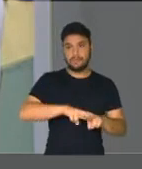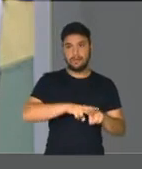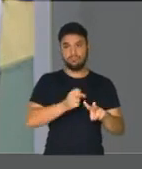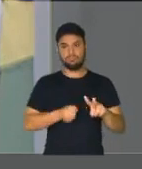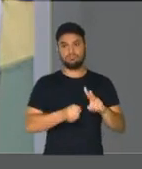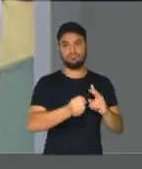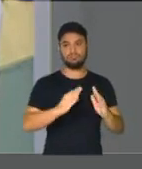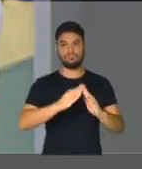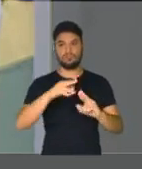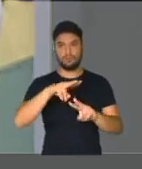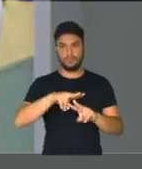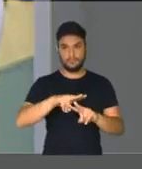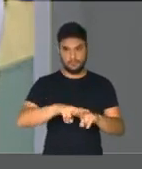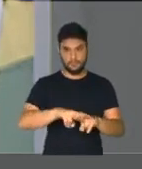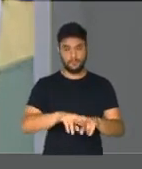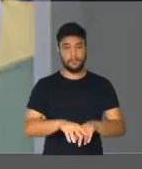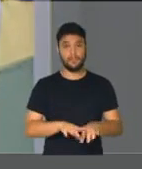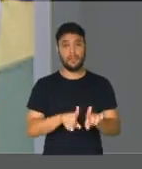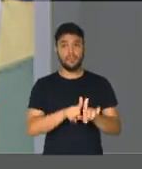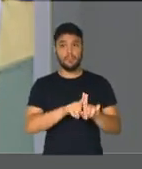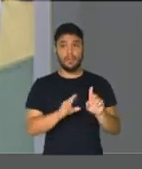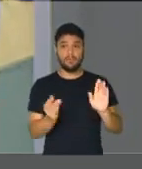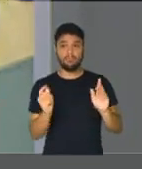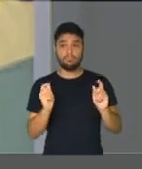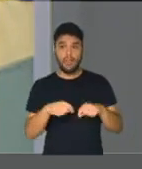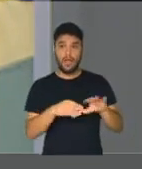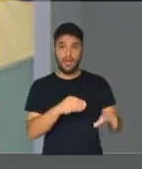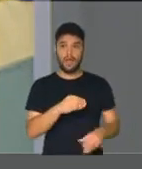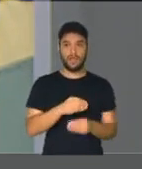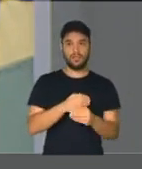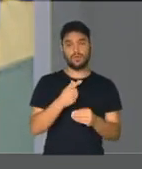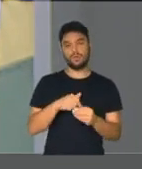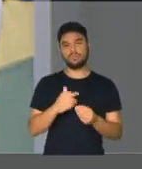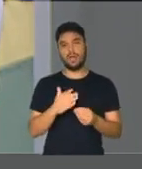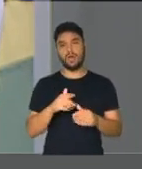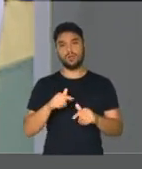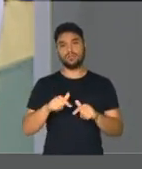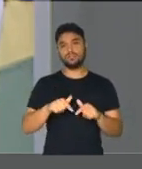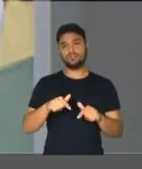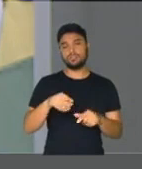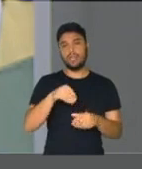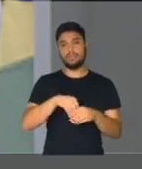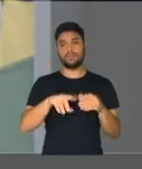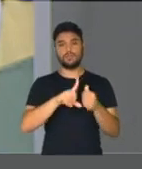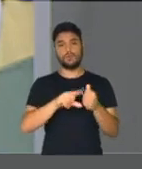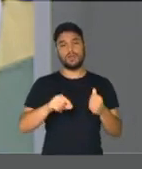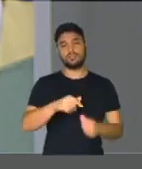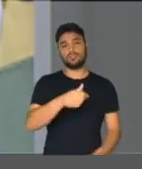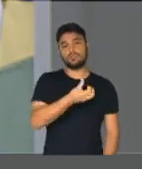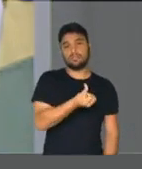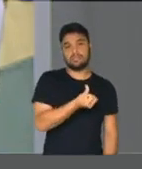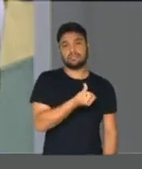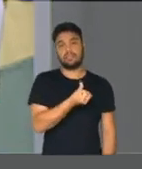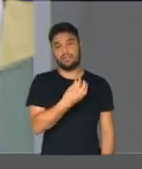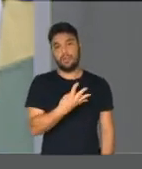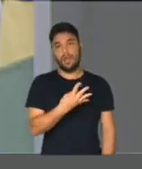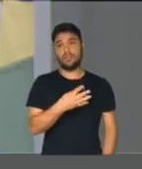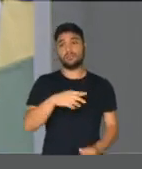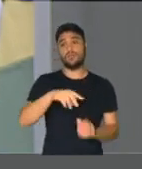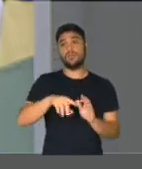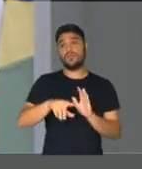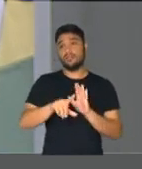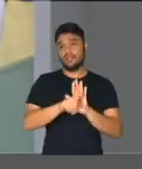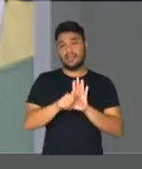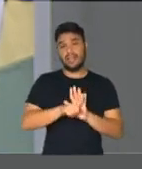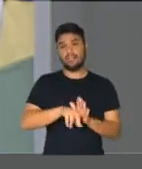domiciliar. Também consta a inclusão de iniciativa nova no artigo 74 da Lei de Execução